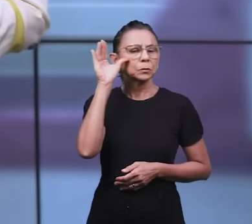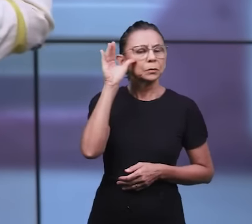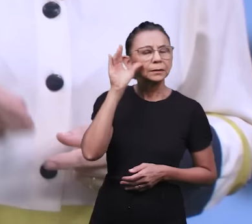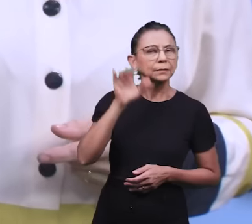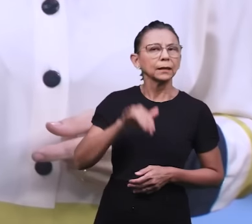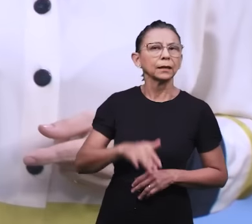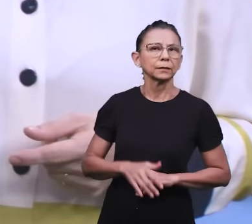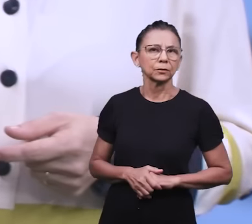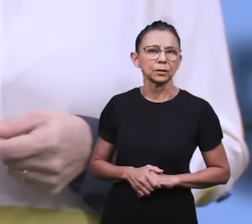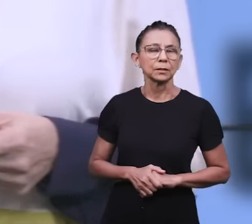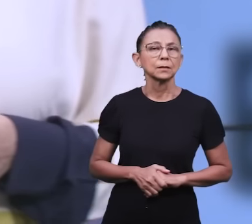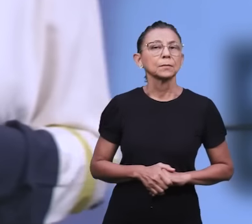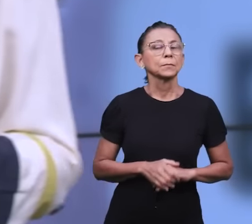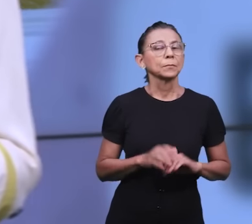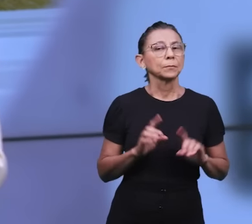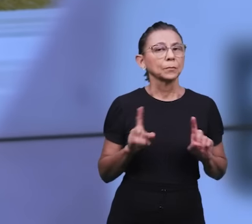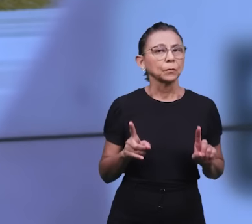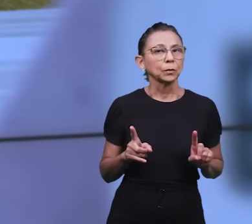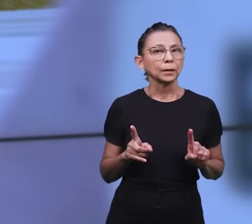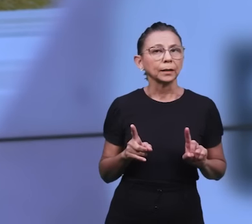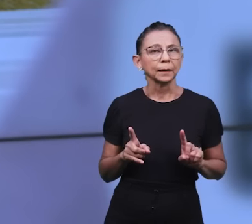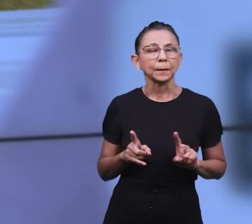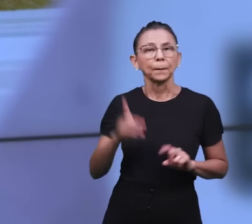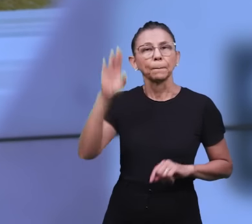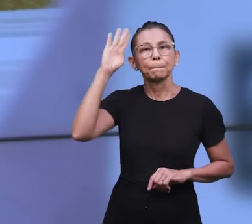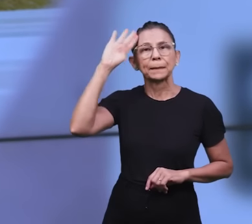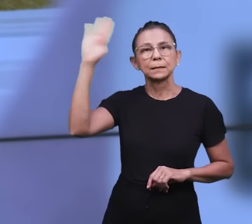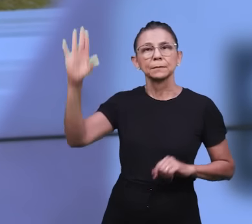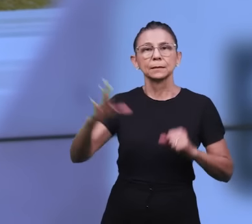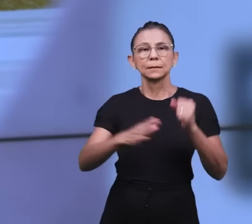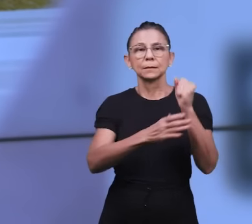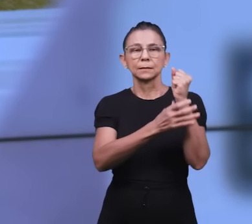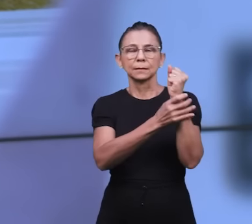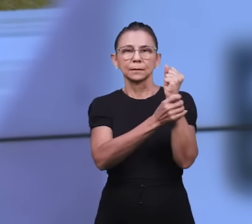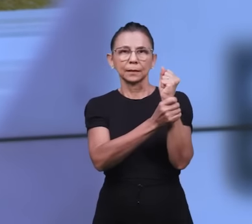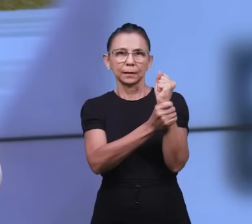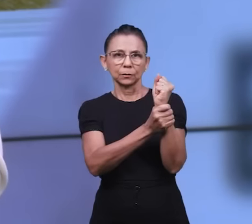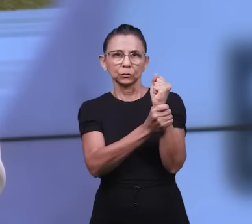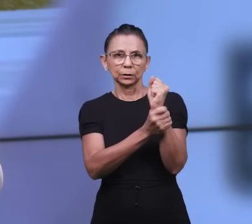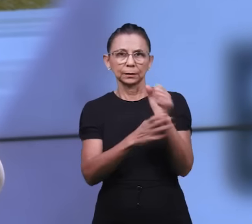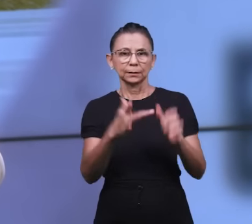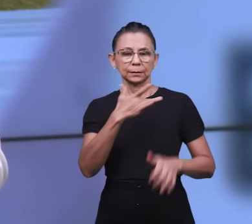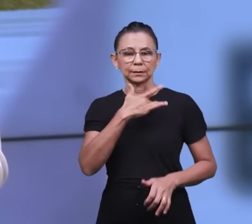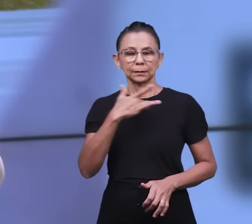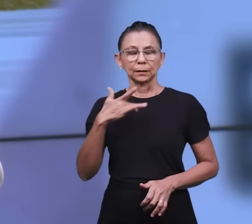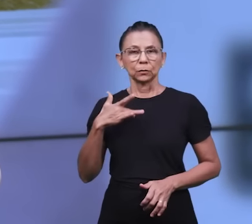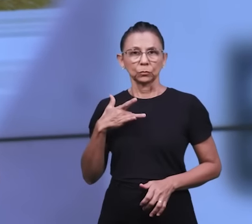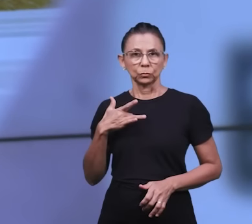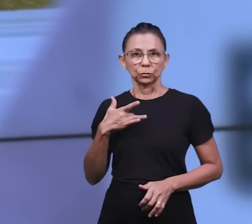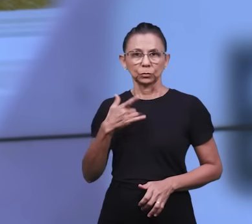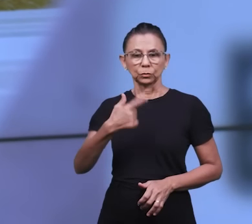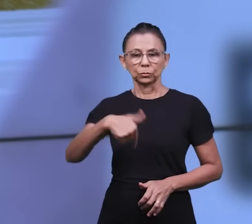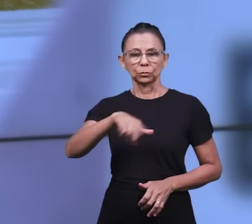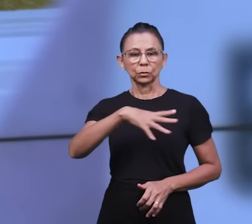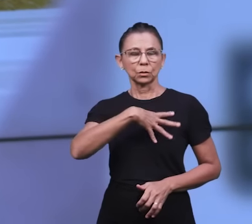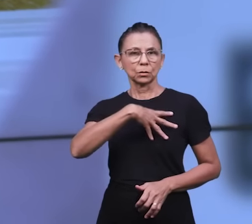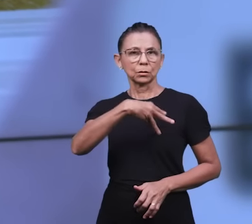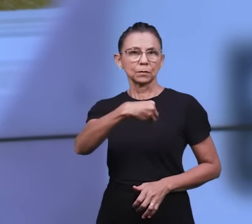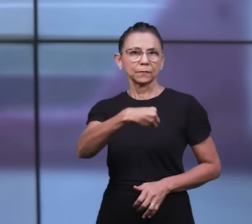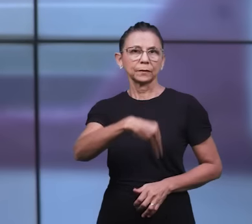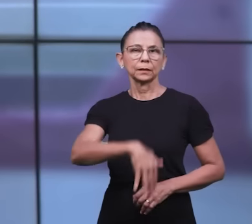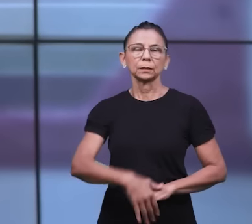ter a senha porque o que está em jogo é a segurança e o desenvolvimento saudável dos nossos filhos